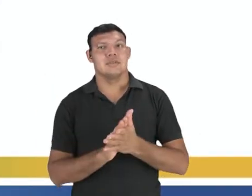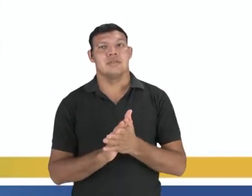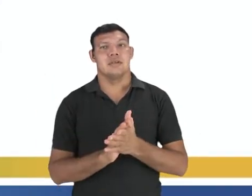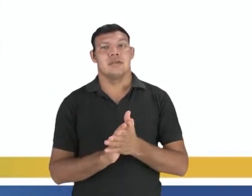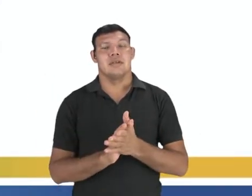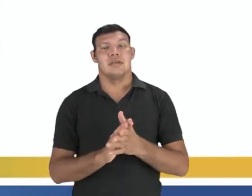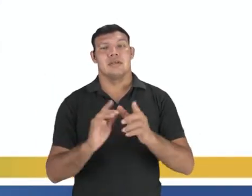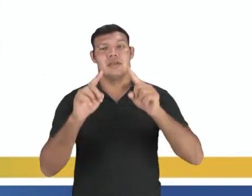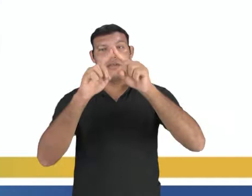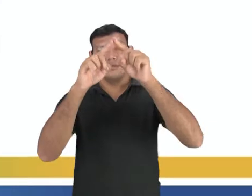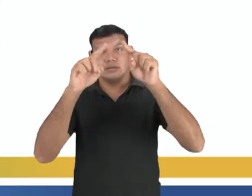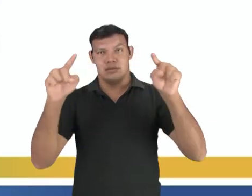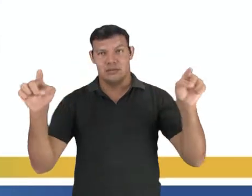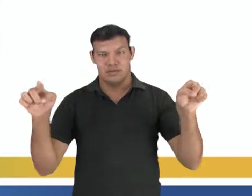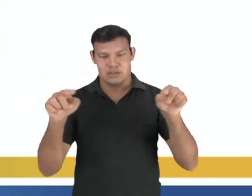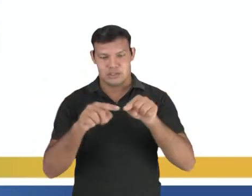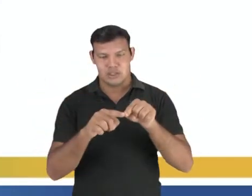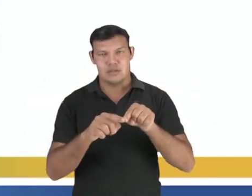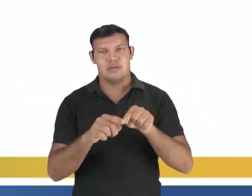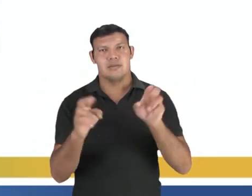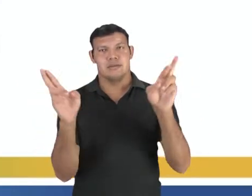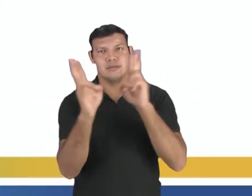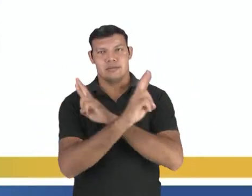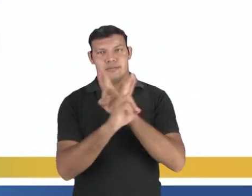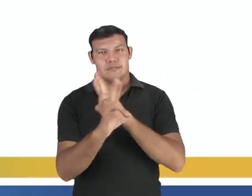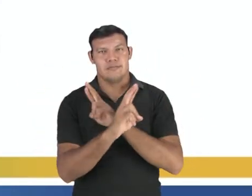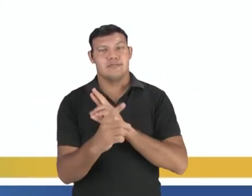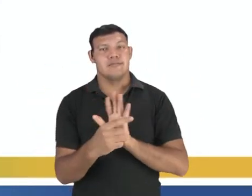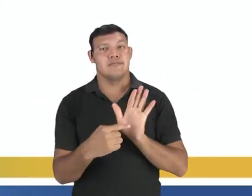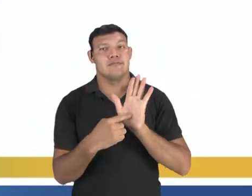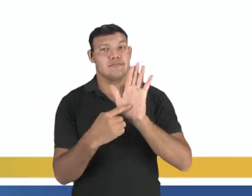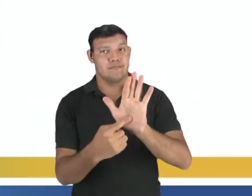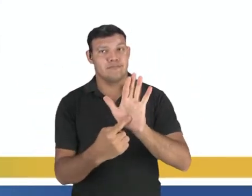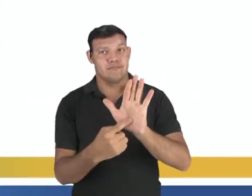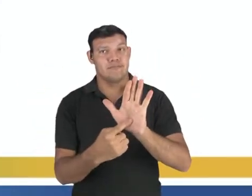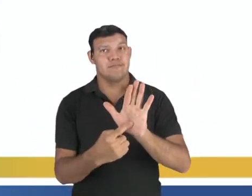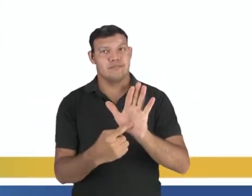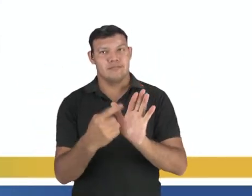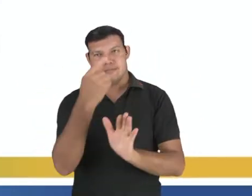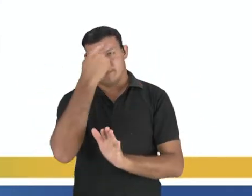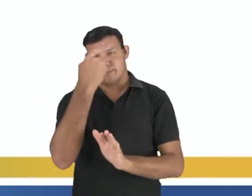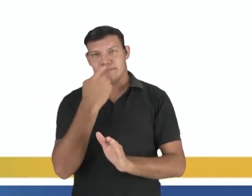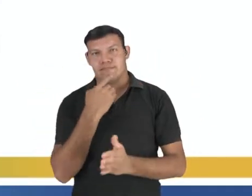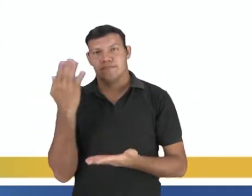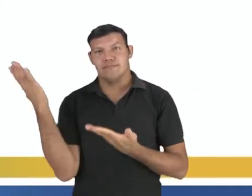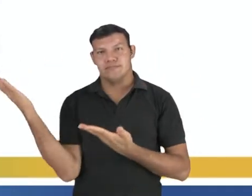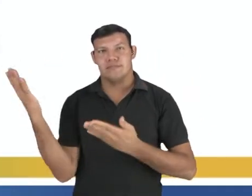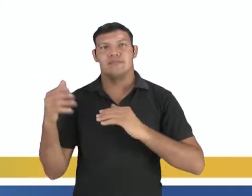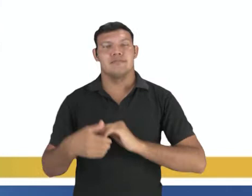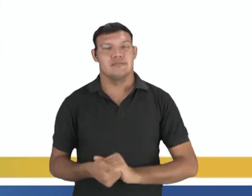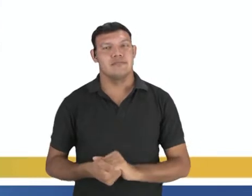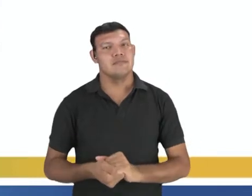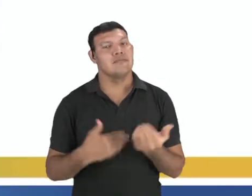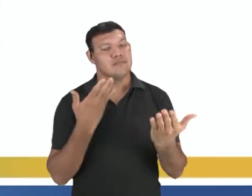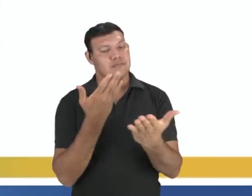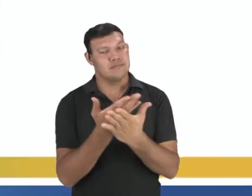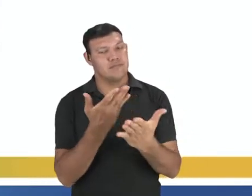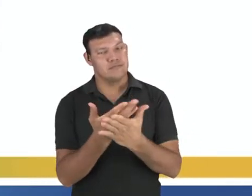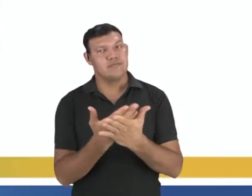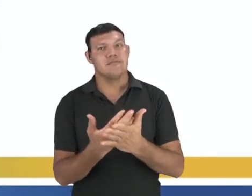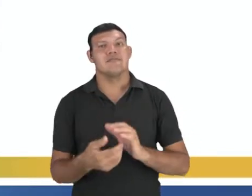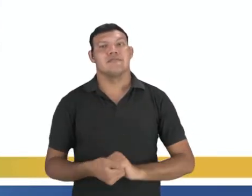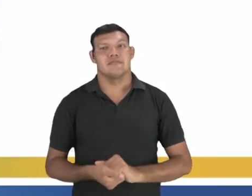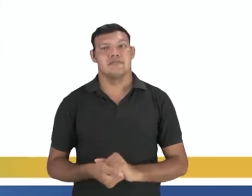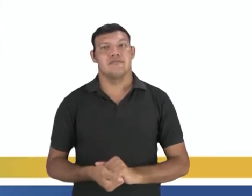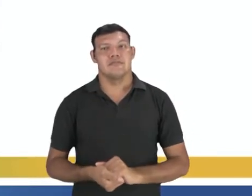trigonometria. Então, observe aí, pessoal, eu botei esse desenho porque nós estamos trabalhando com trigonometria, não é isso? Ele diz logo o seguinte,